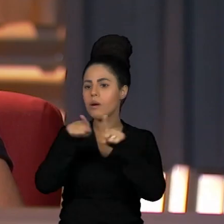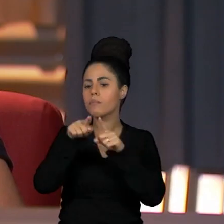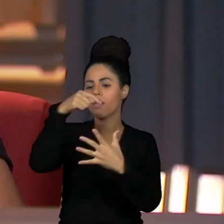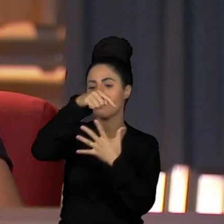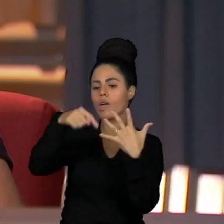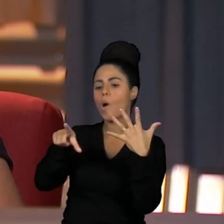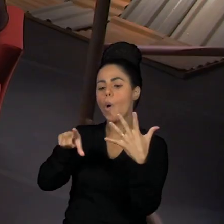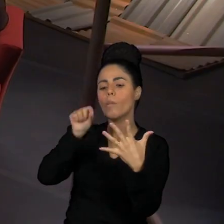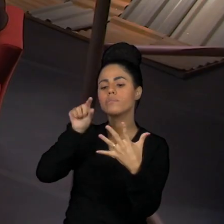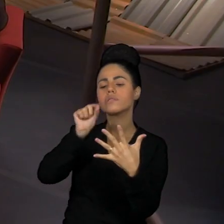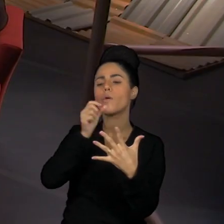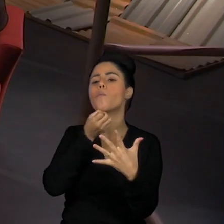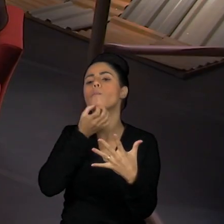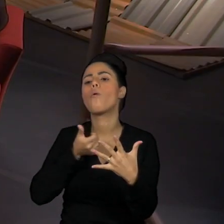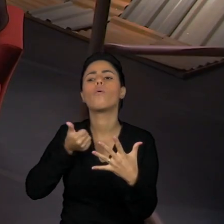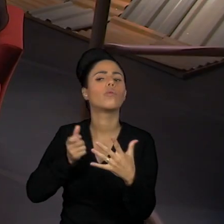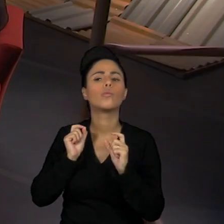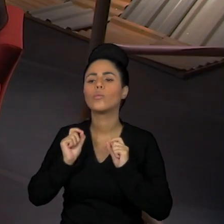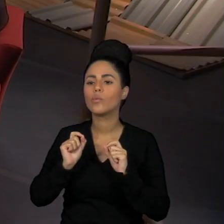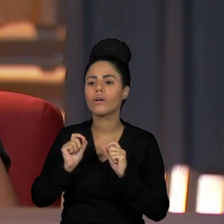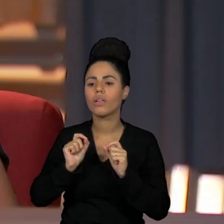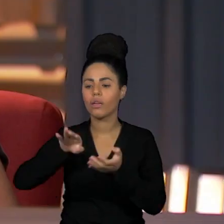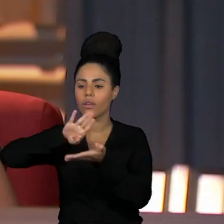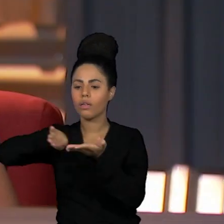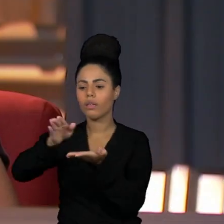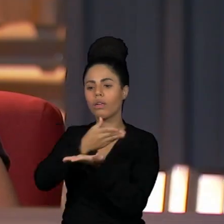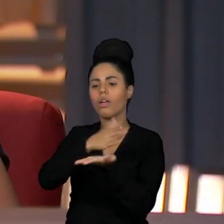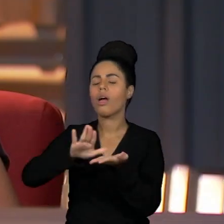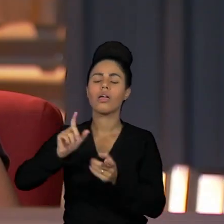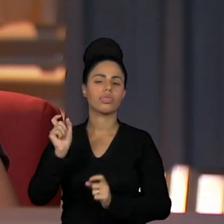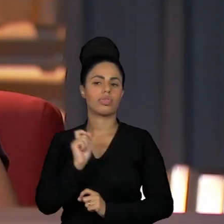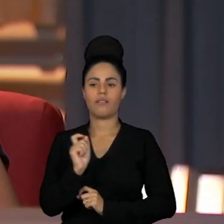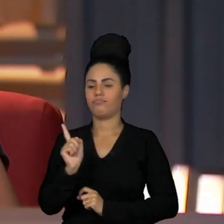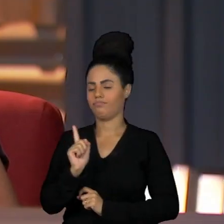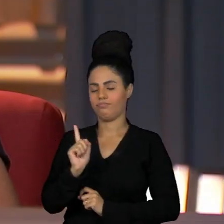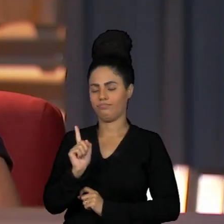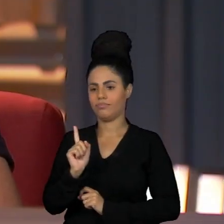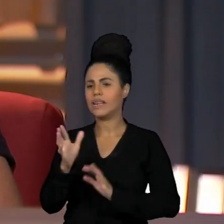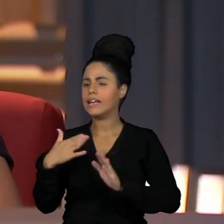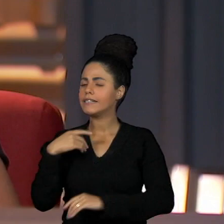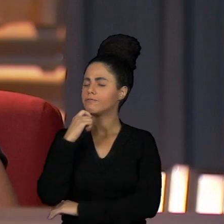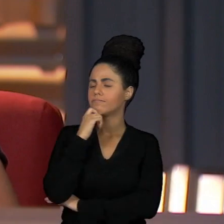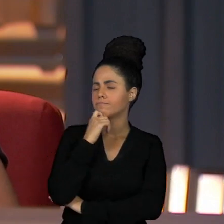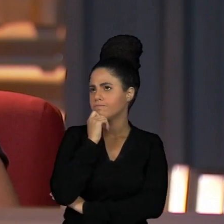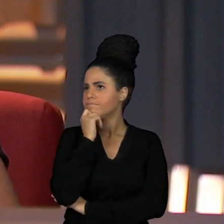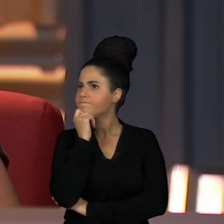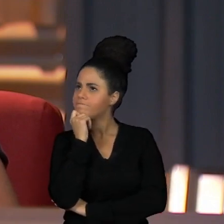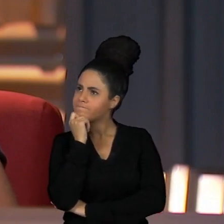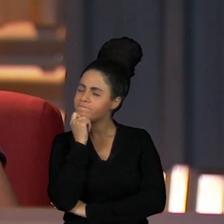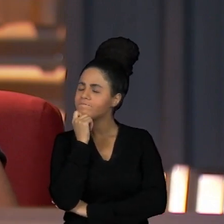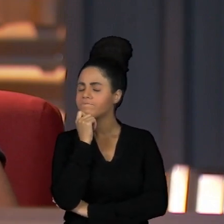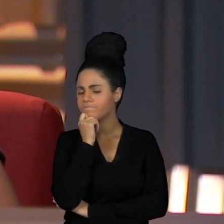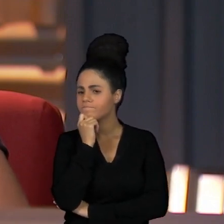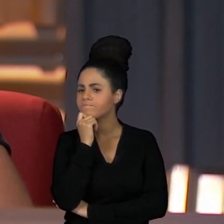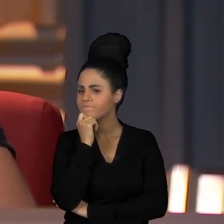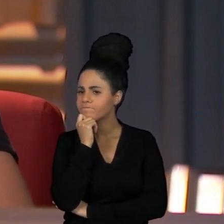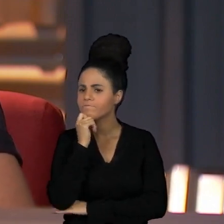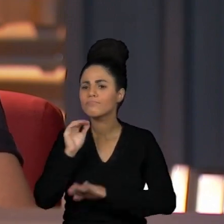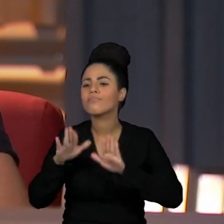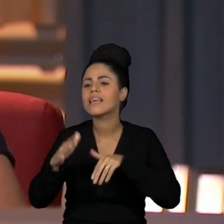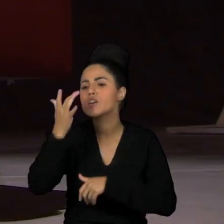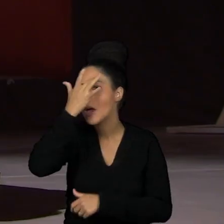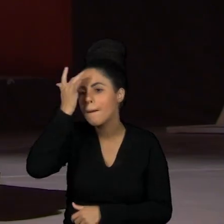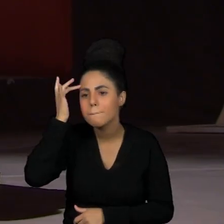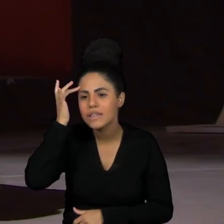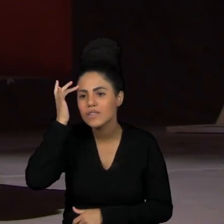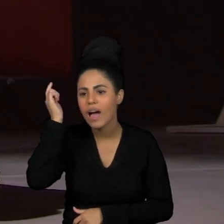de investimento, uma coisa não exclui a outra, tá? Tanto que quando eu falo assim, vem um seguidor e fala, eu quero